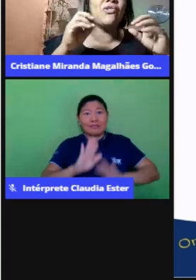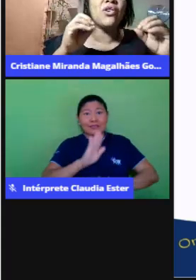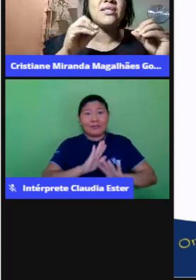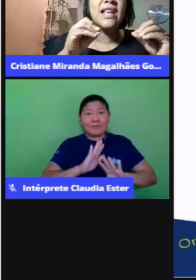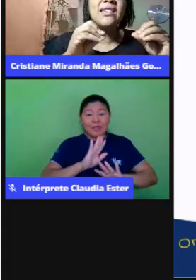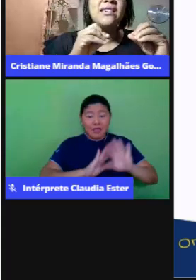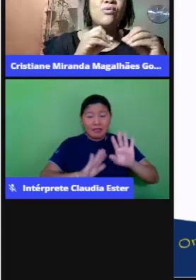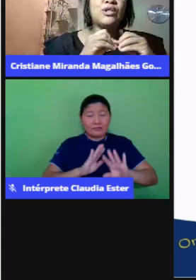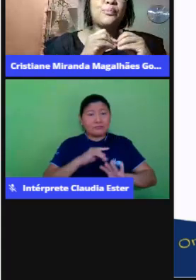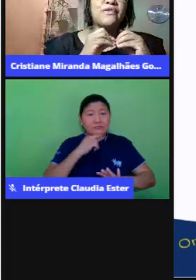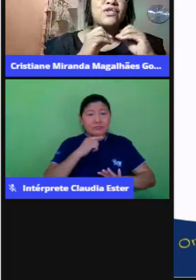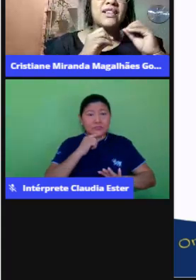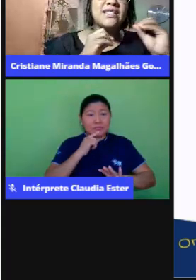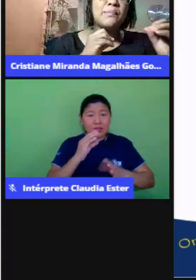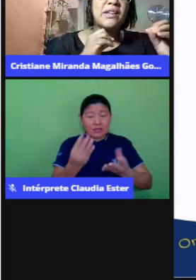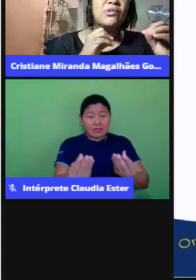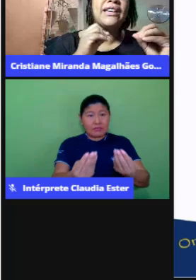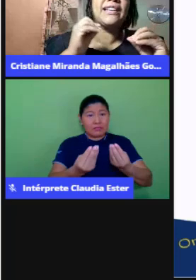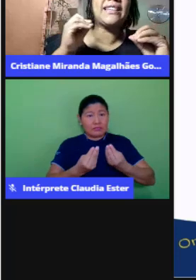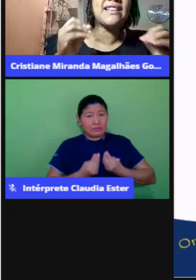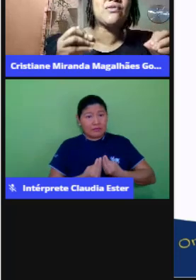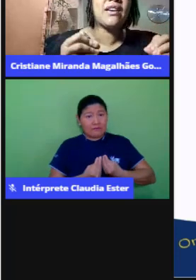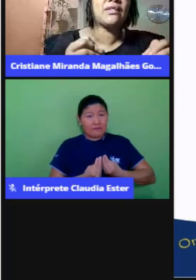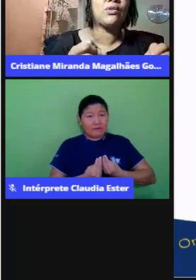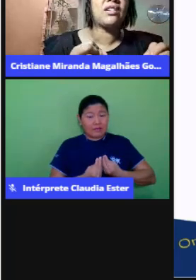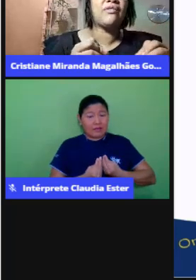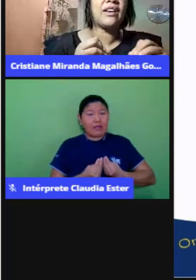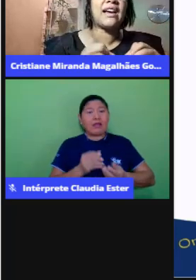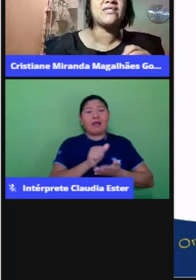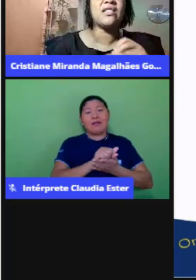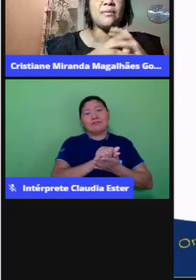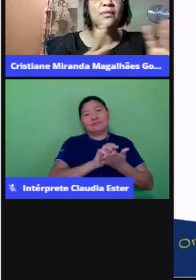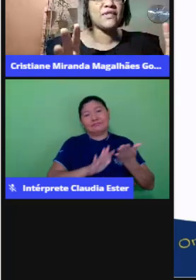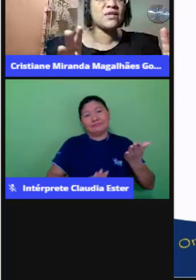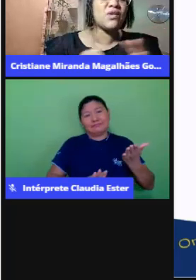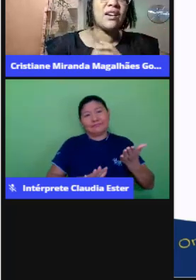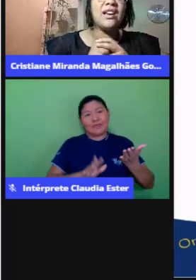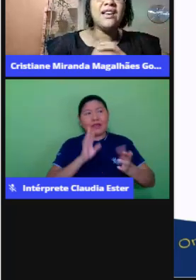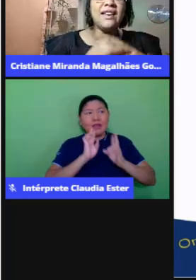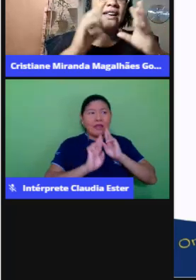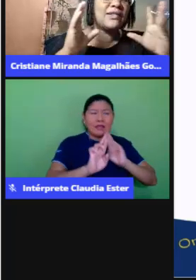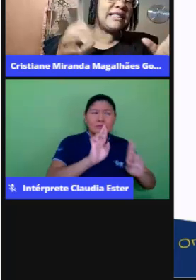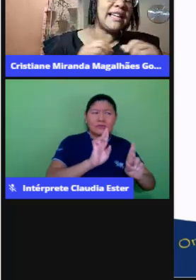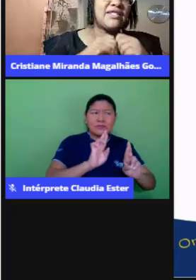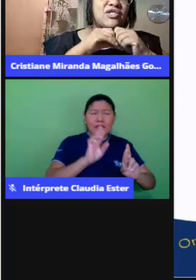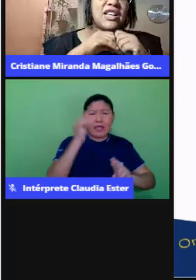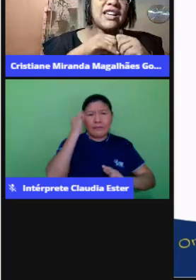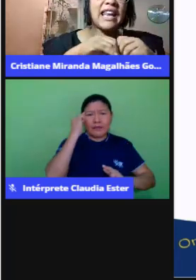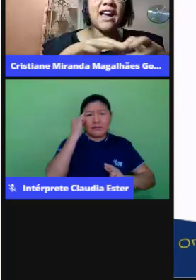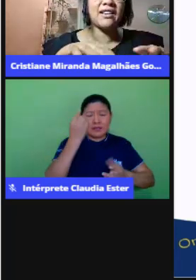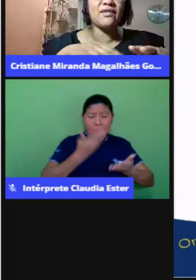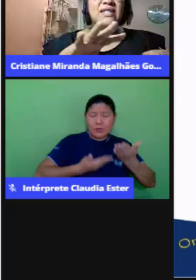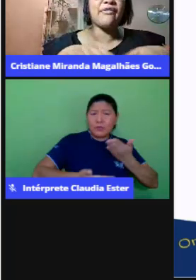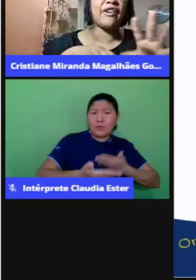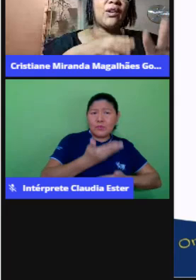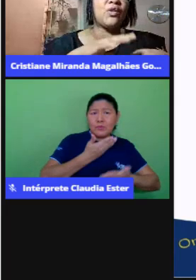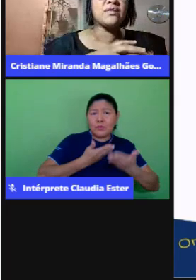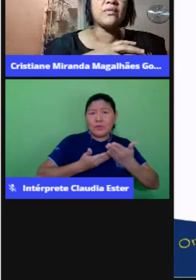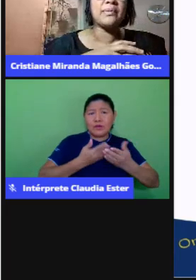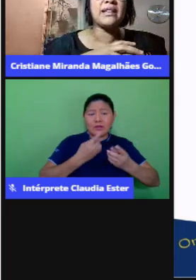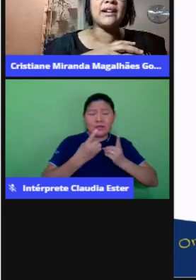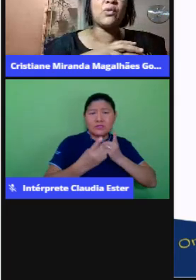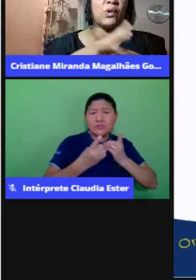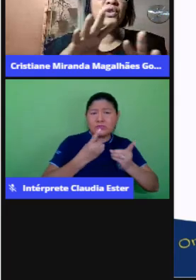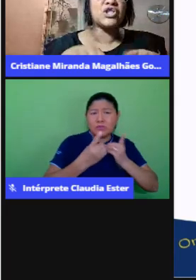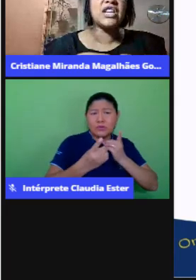que a gente gostaria enquanto professor nesse período é que ele desse um retorno e falasse, olha, professor, eu entendi lá que você